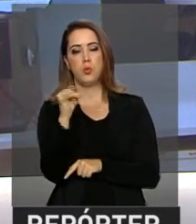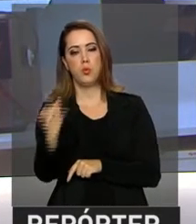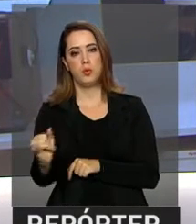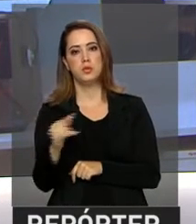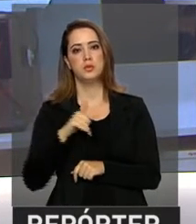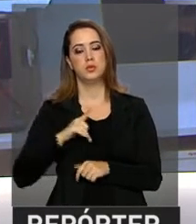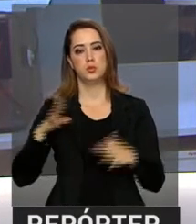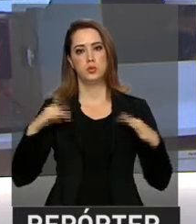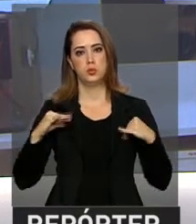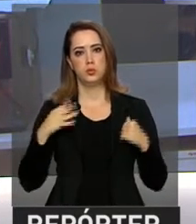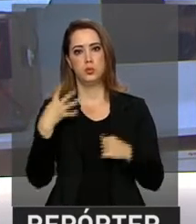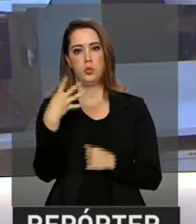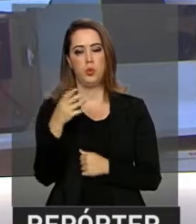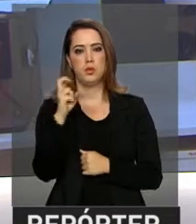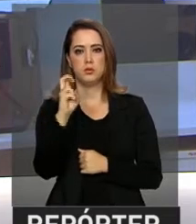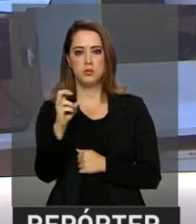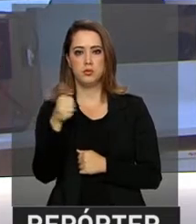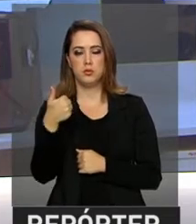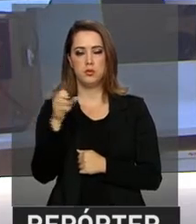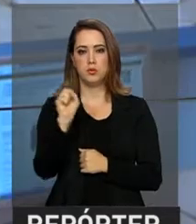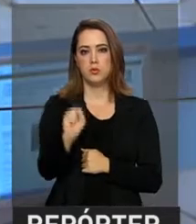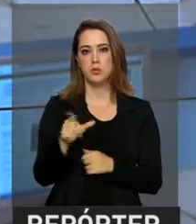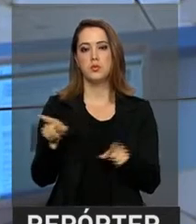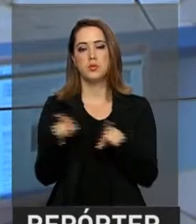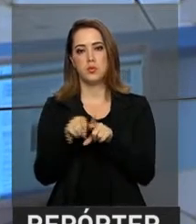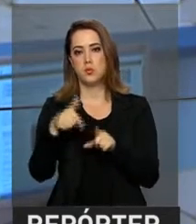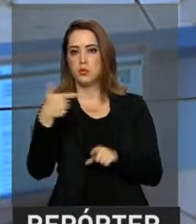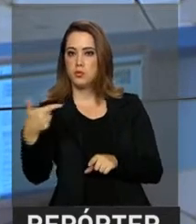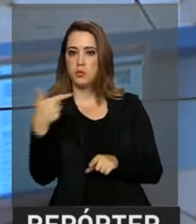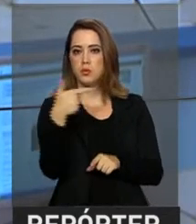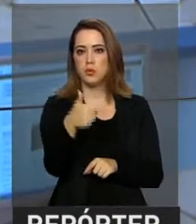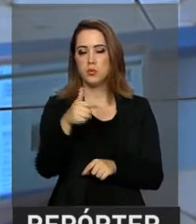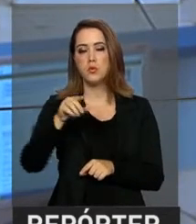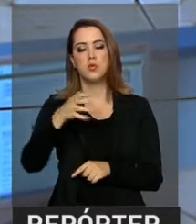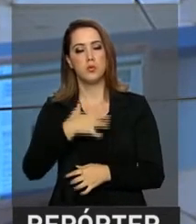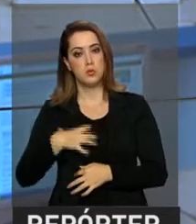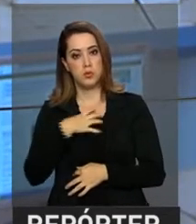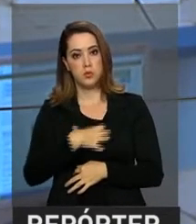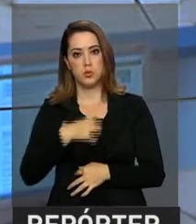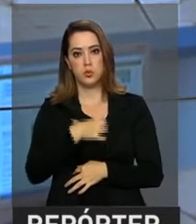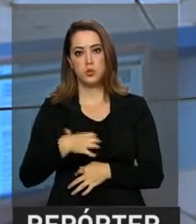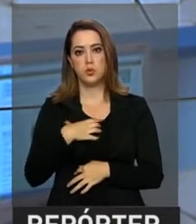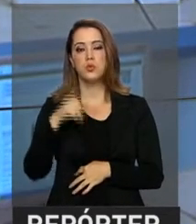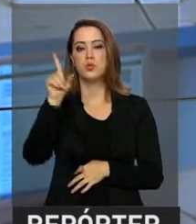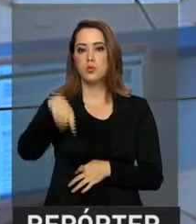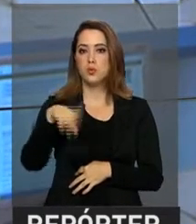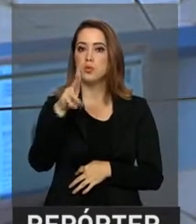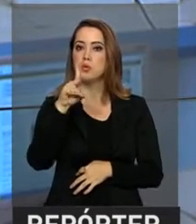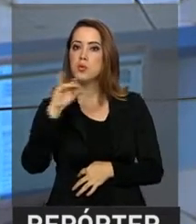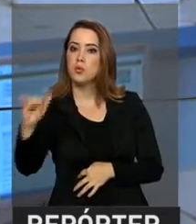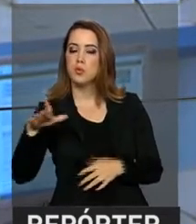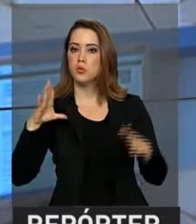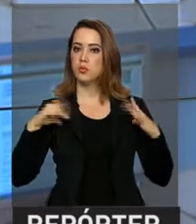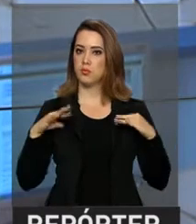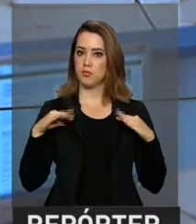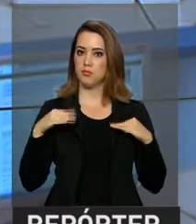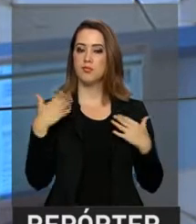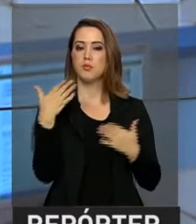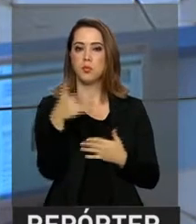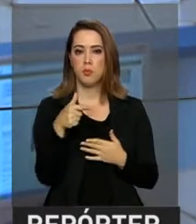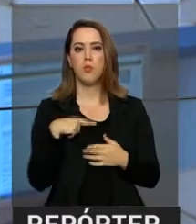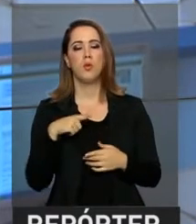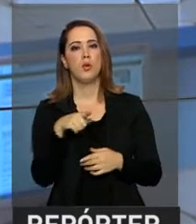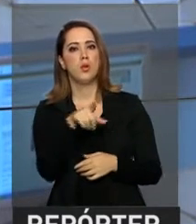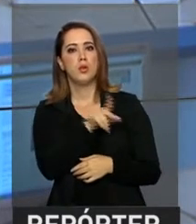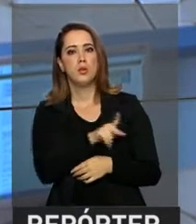4, 5, 18 e 22 de agosto. O anúncio foi feito pelo prefeito Eduardo Paes, que fez ainda um pedido a quem vai às